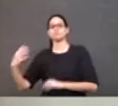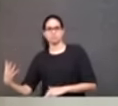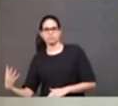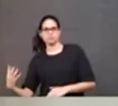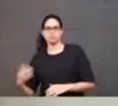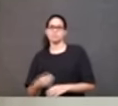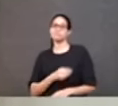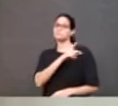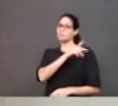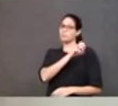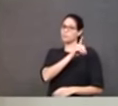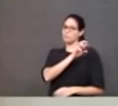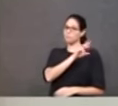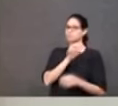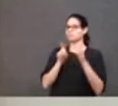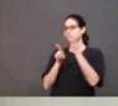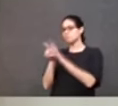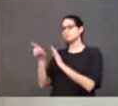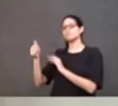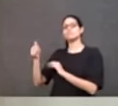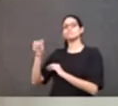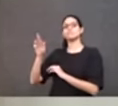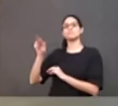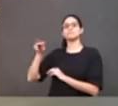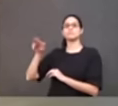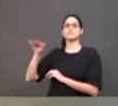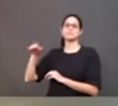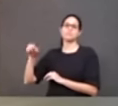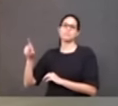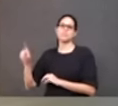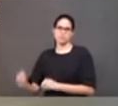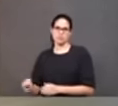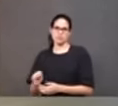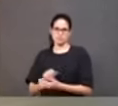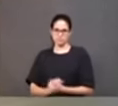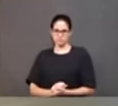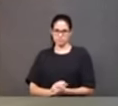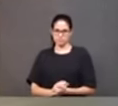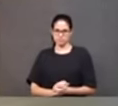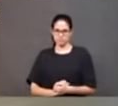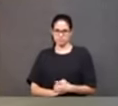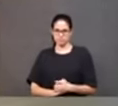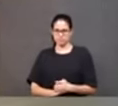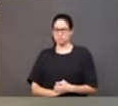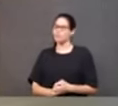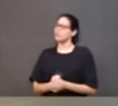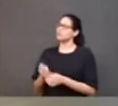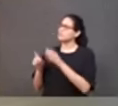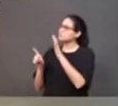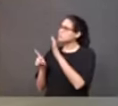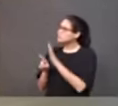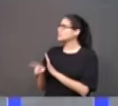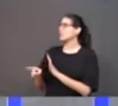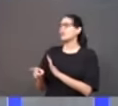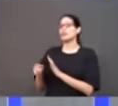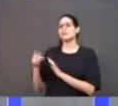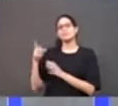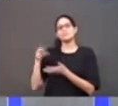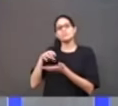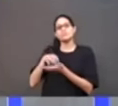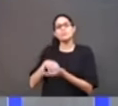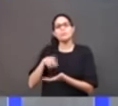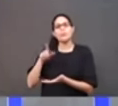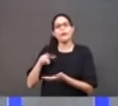Arquimedes. Obrigado. Professor Arquimedes, o nome da sua chapa é Democracia Sempre.